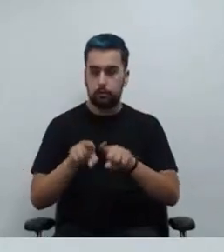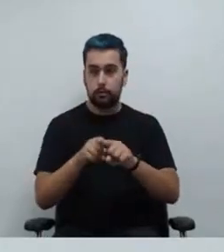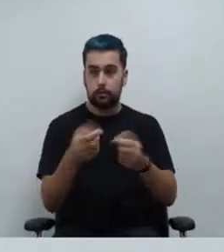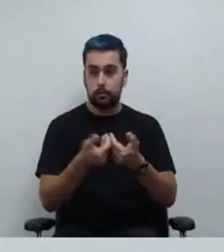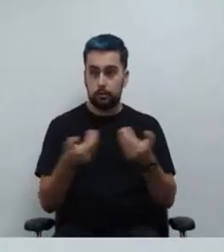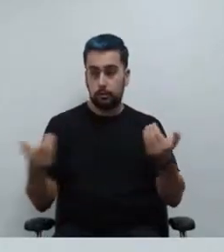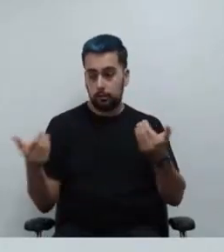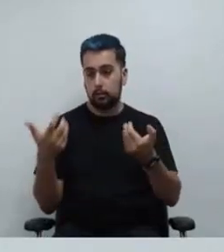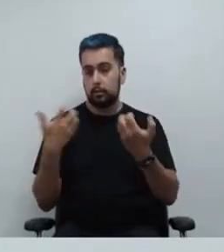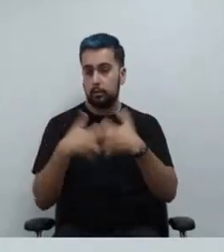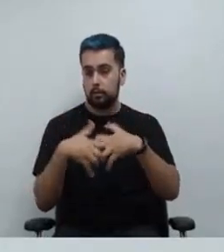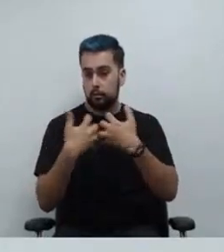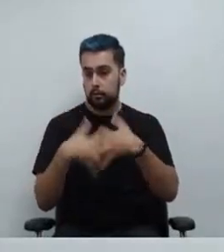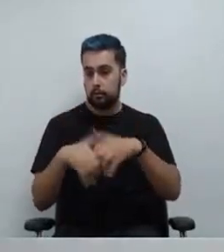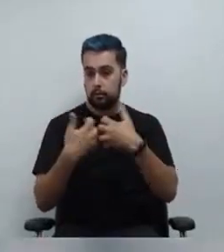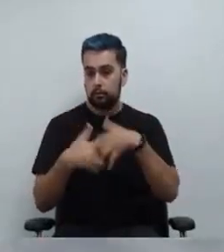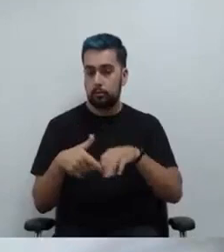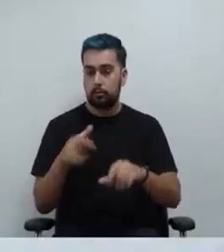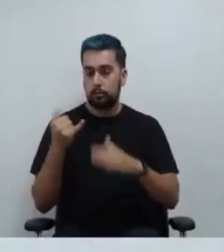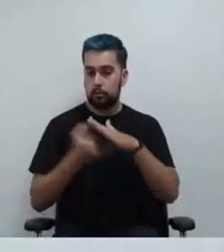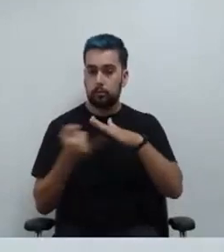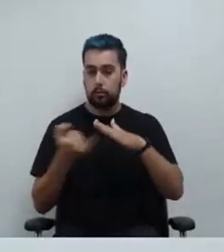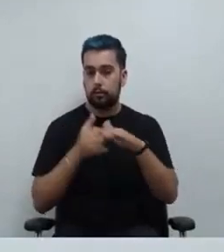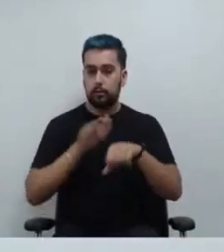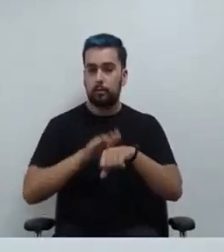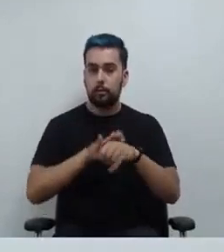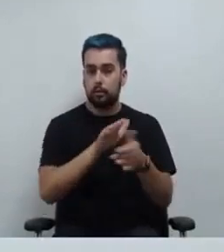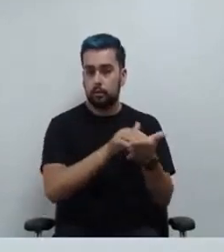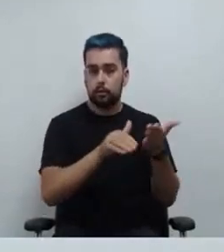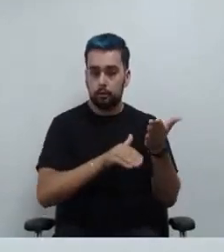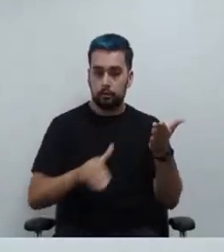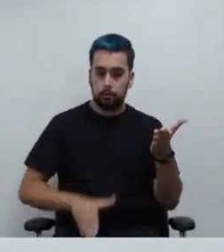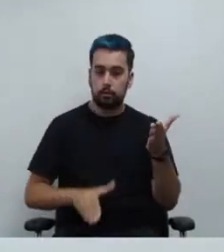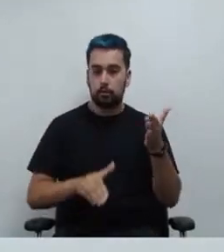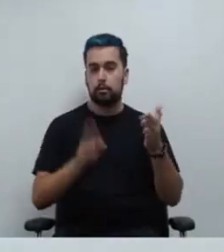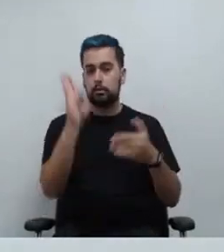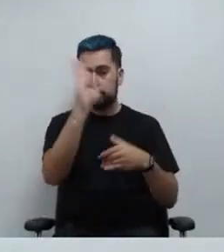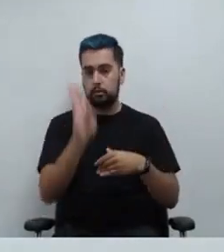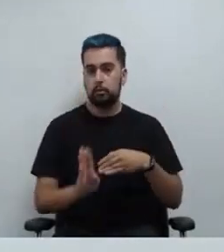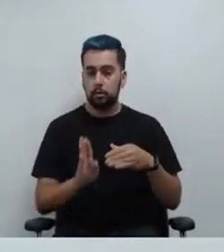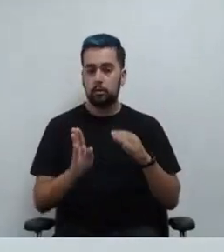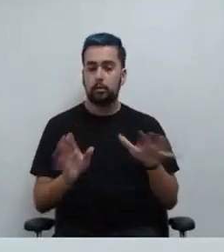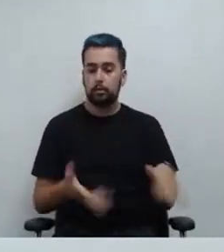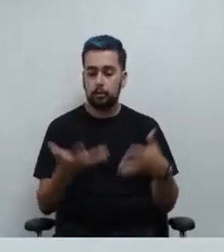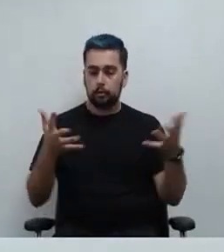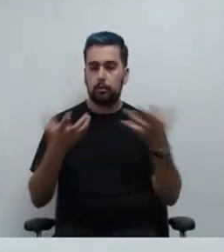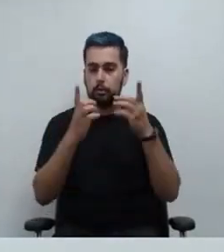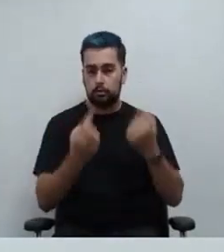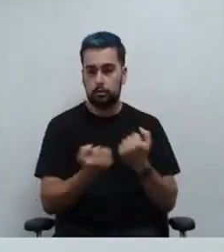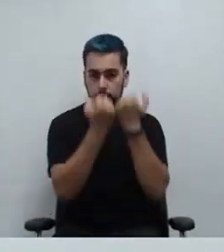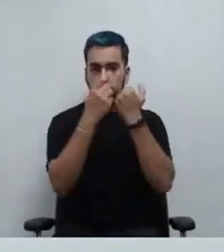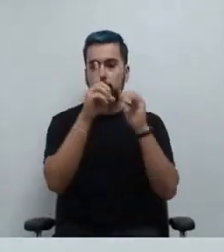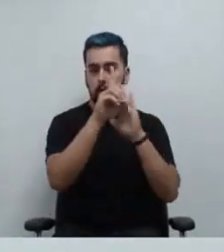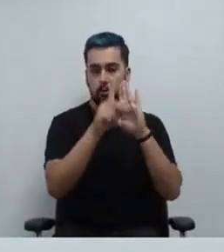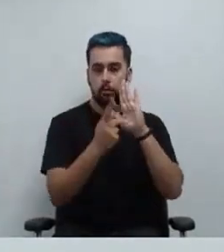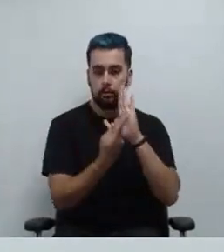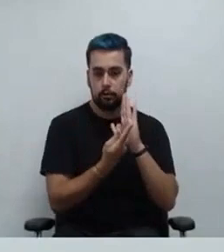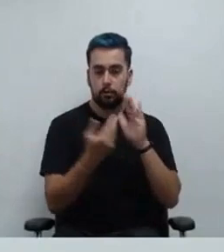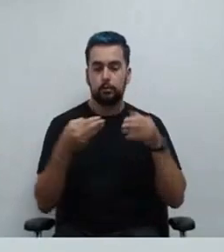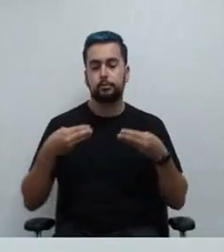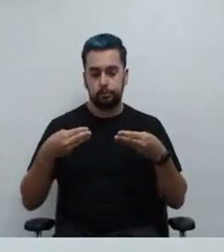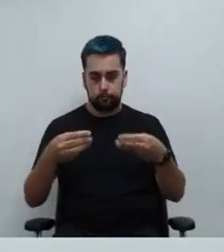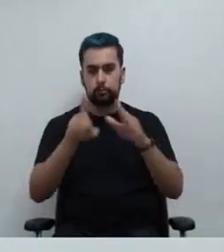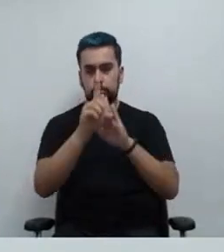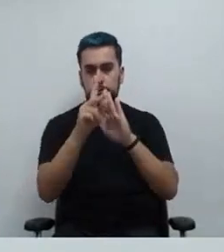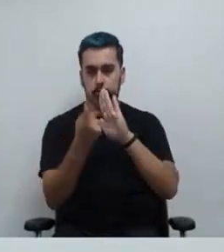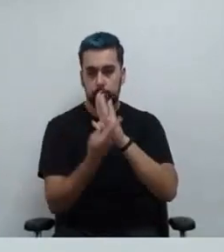suas funções institucionais para o exercício do cargo de Secretária Nacional de Promoção e Defesa dos Direitos Humanos, do Ministério dos Direitos Humanos e